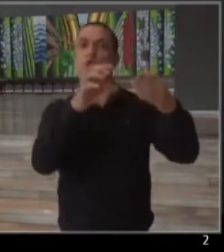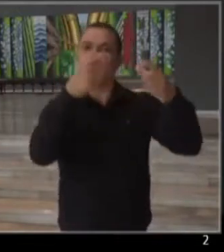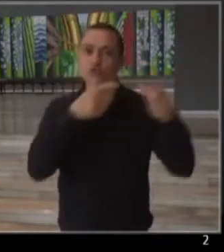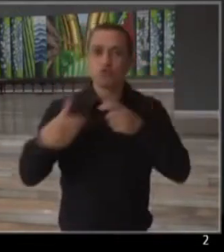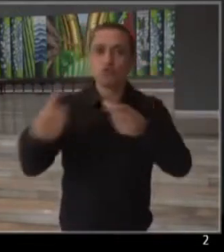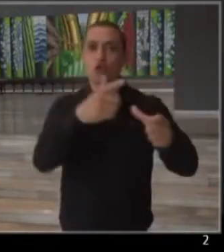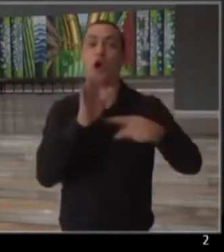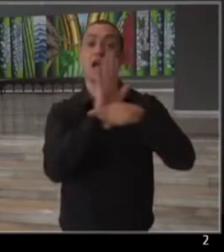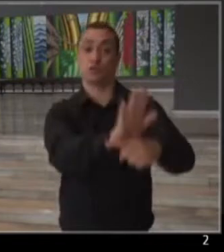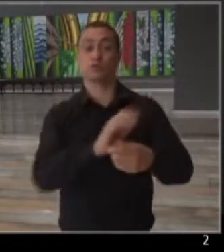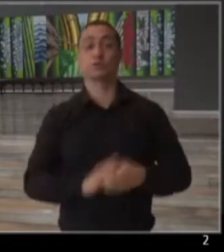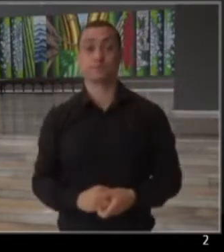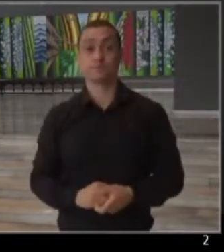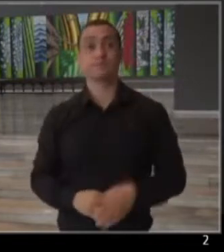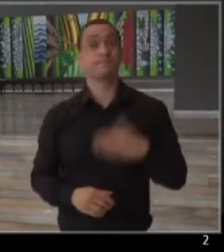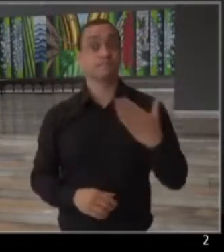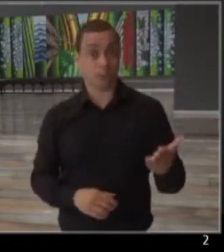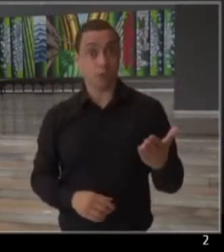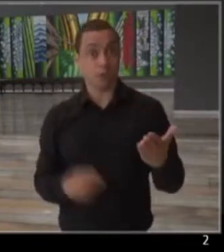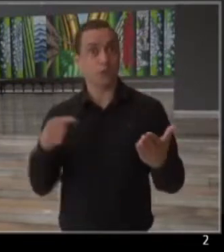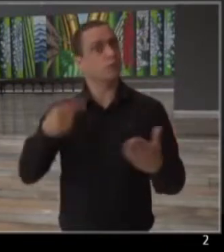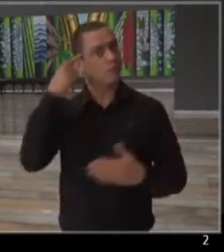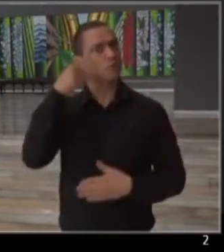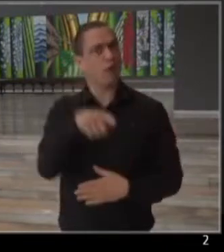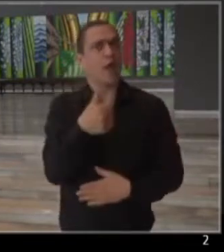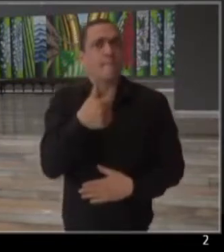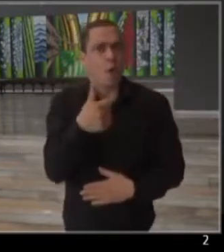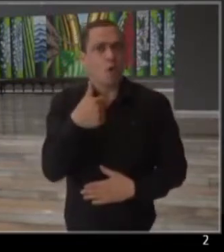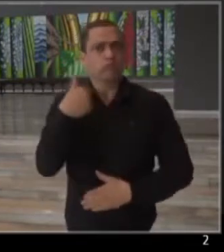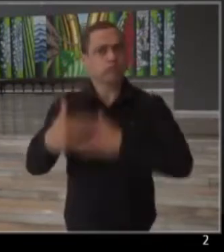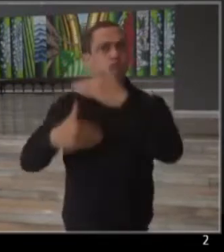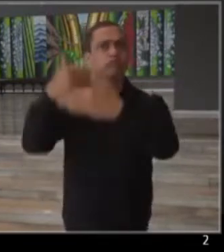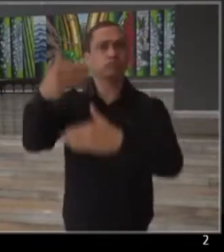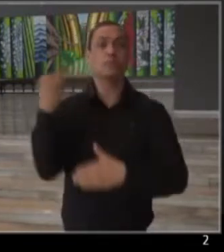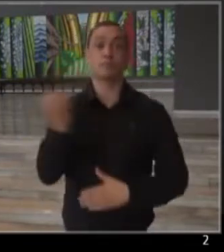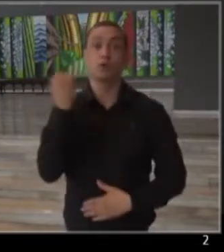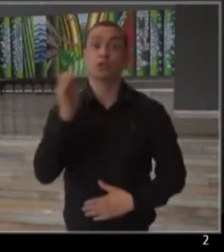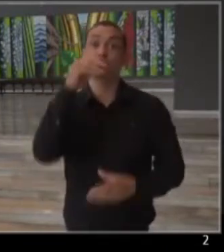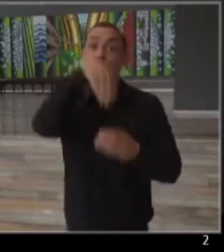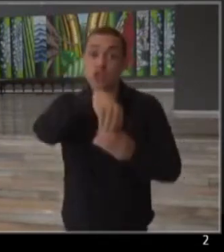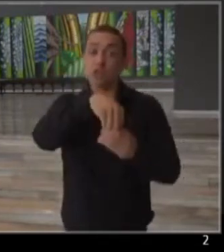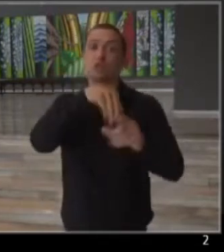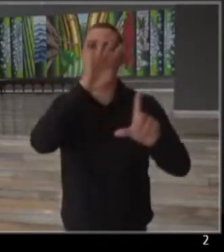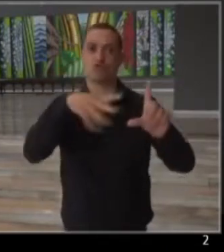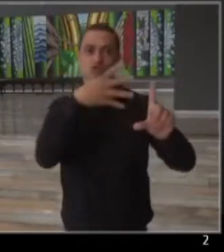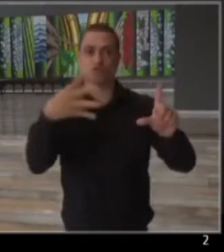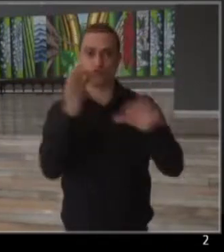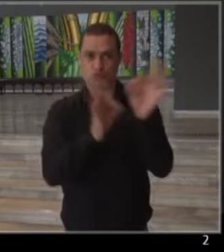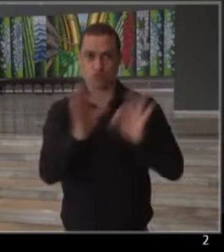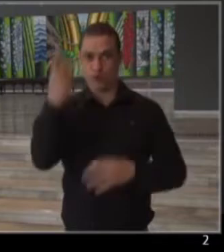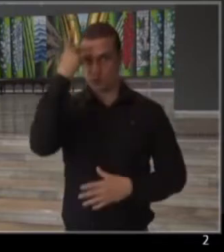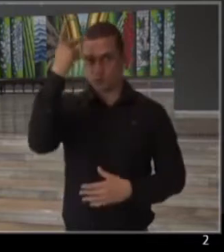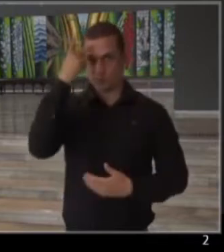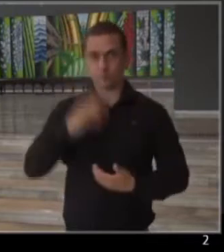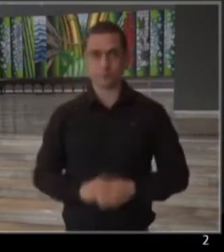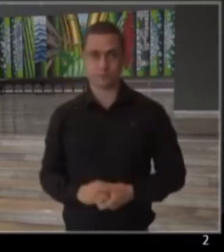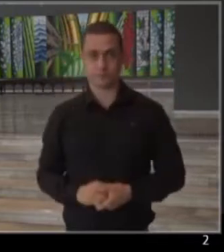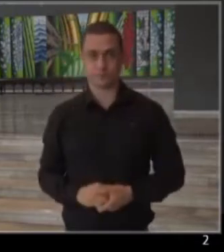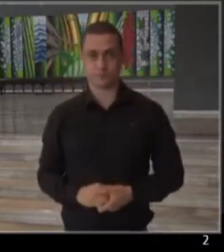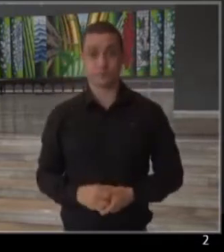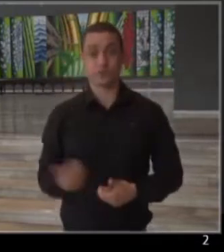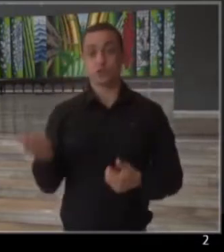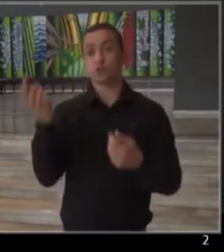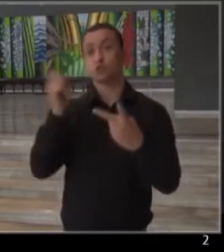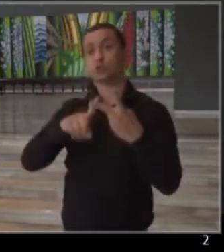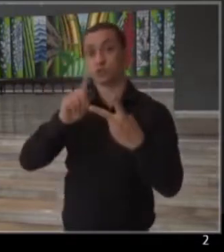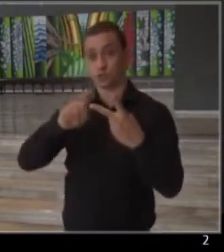cor. Isso nós consideramos uma evolução bastante importante dentro do Plano São Paulo. A